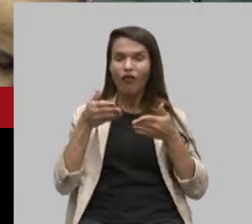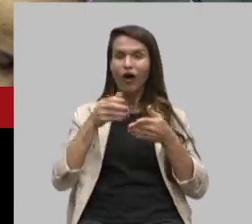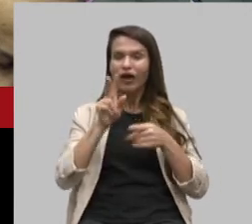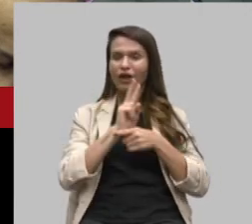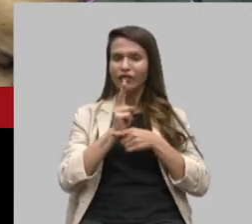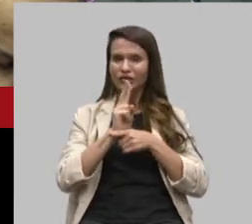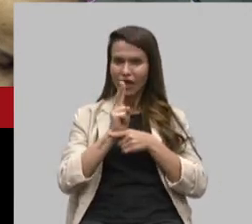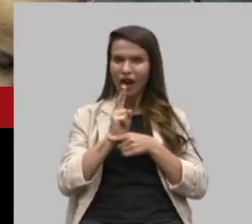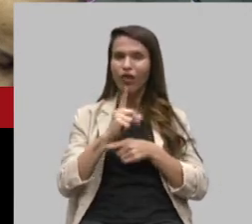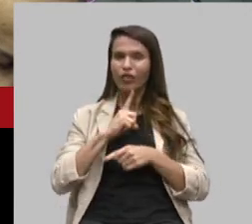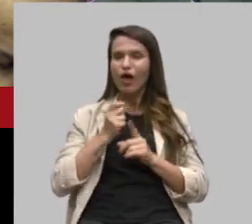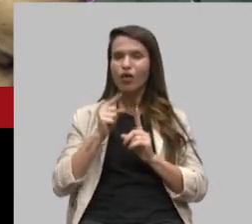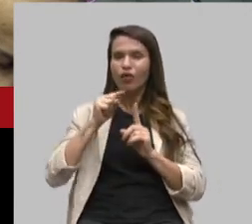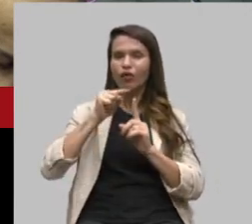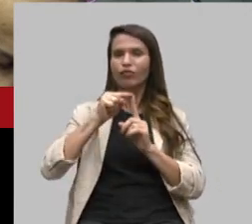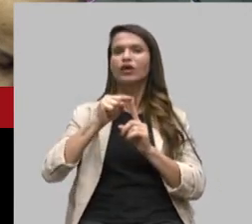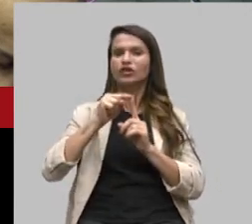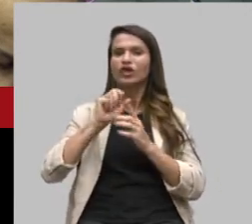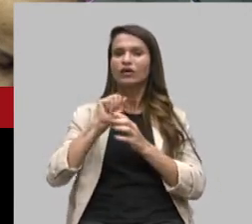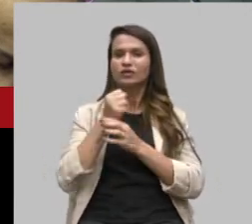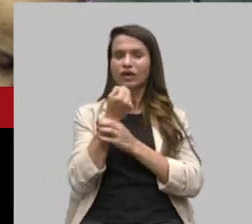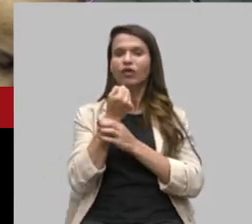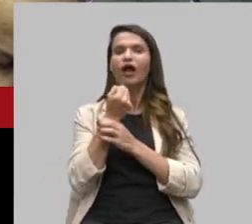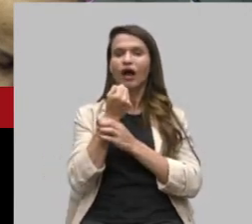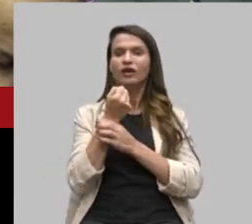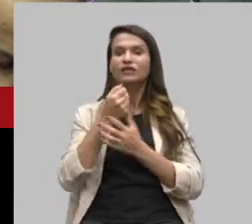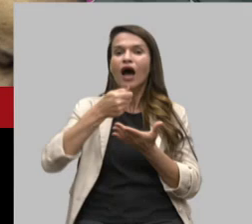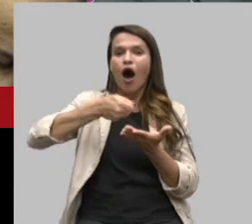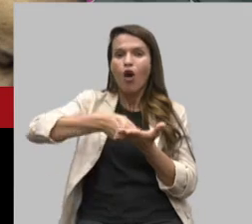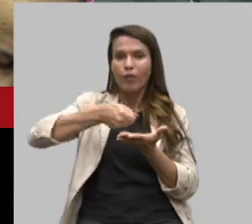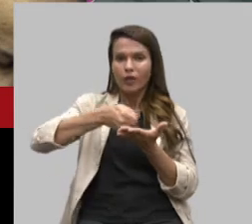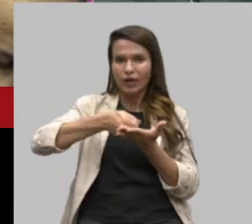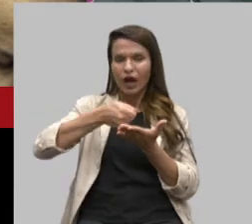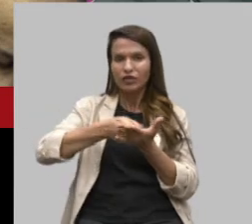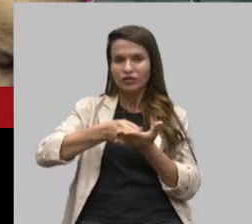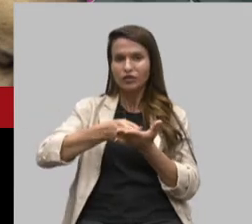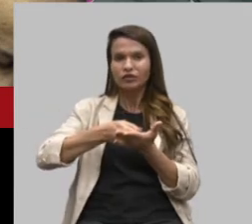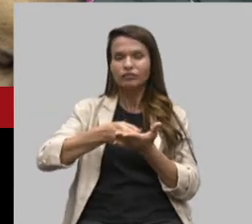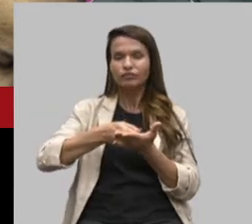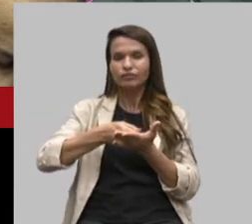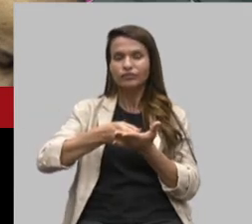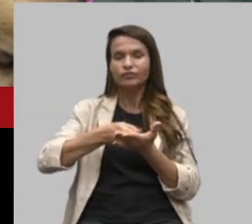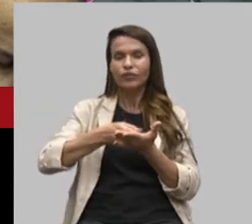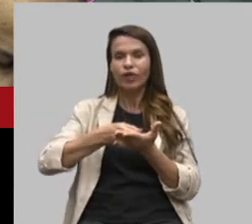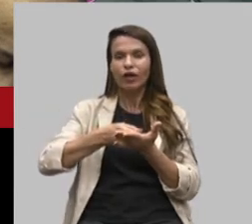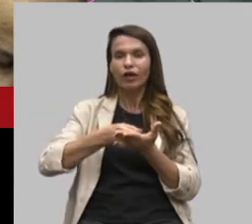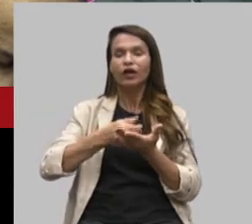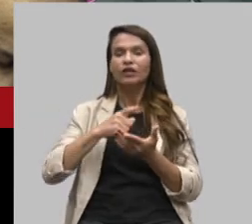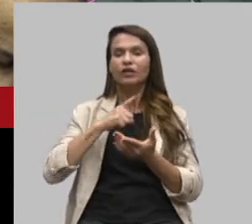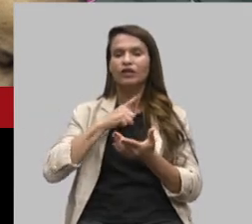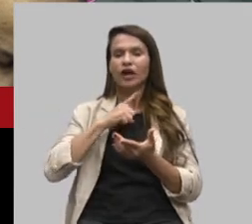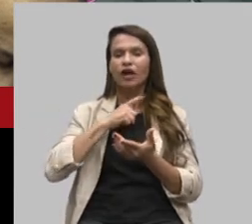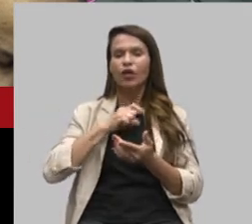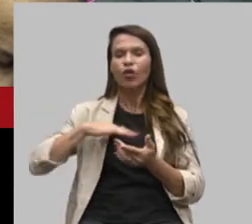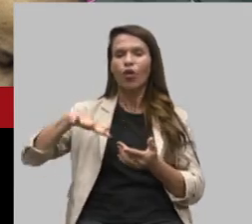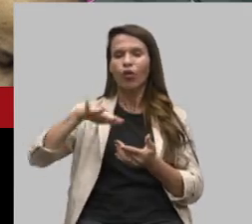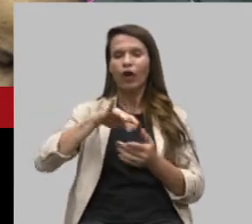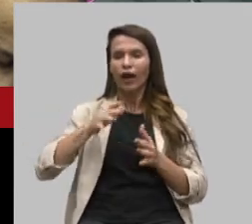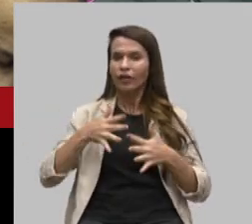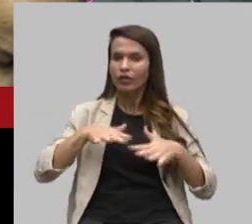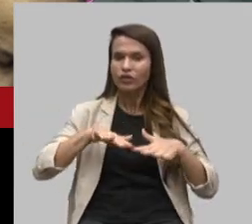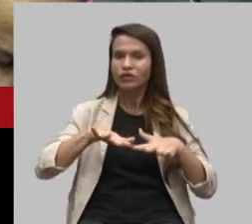tem a função de assegurar essas obrigações sejam cumpridas proporcionando um ambiente inclusivo